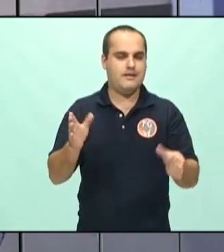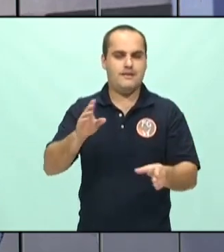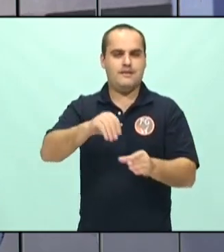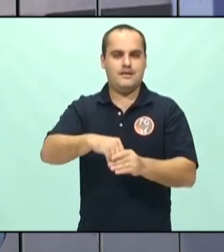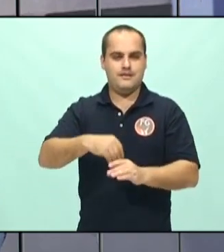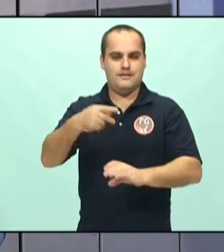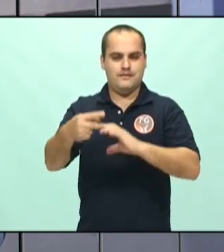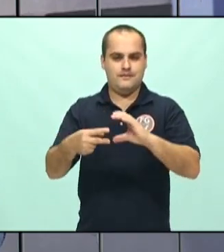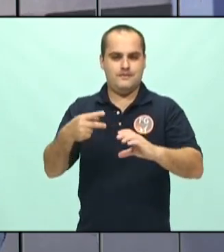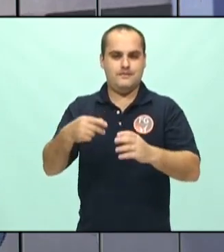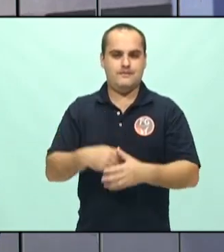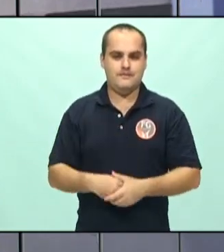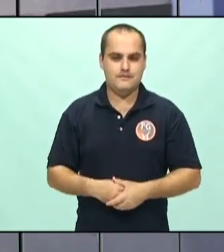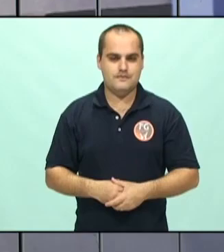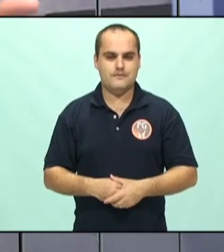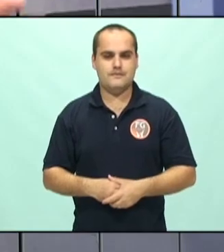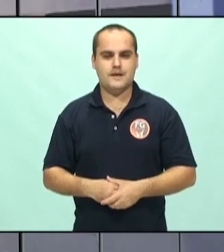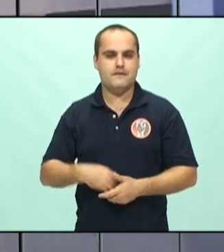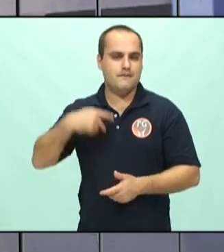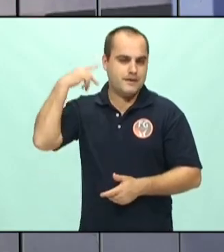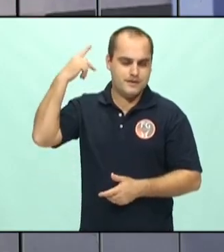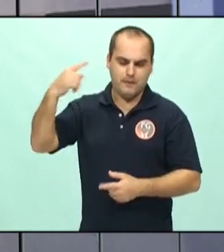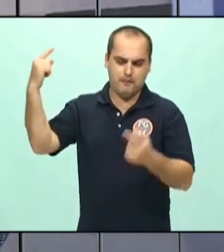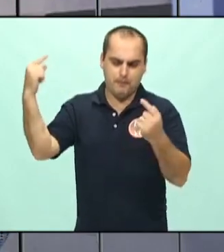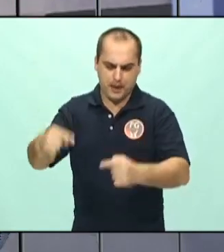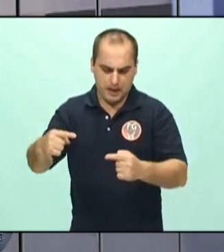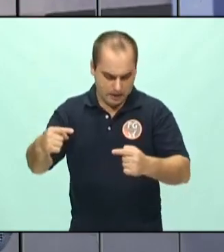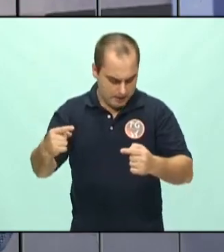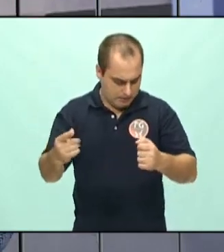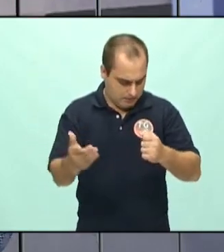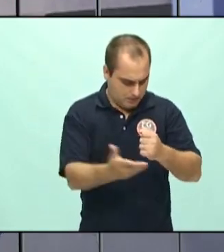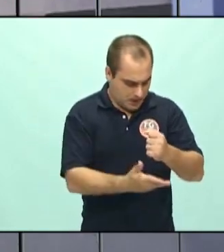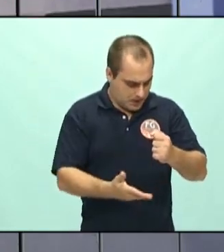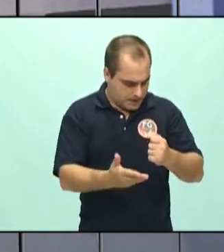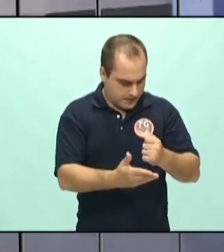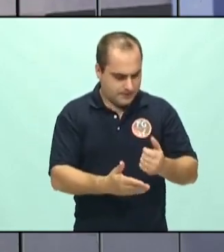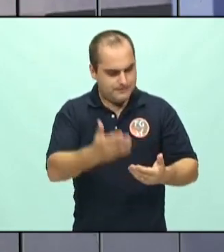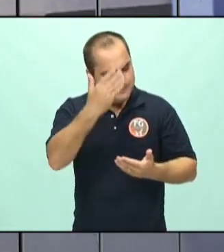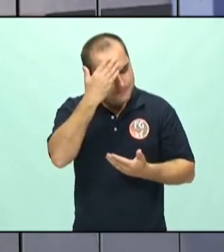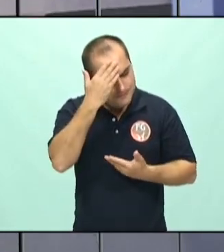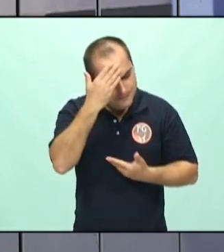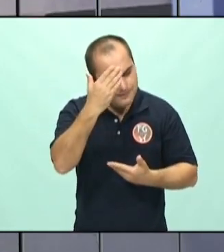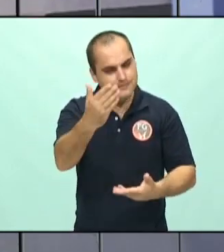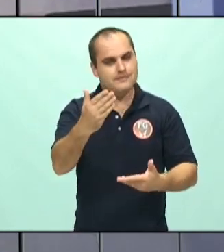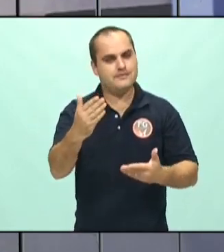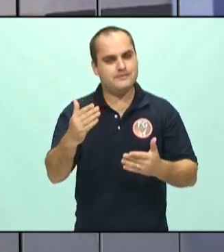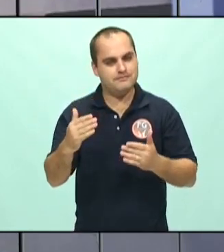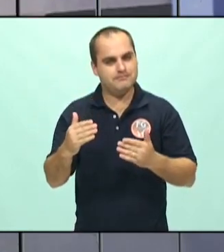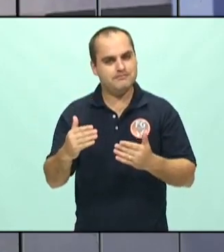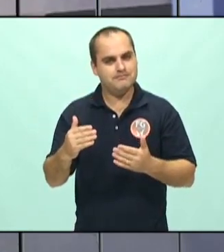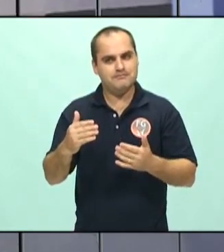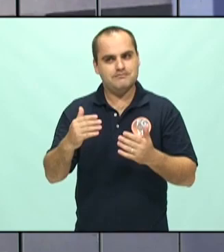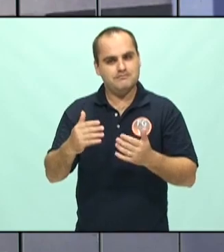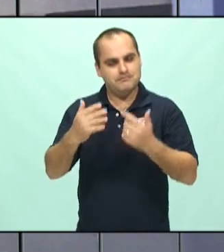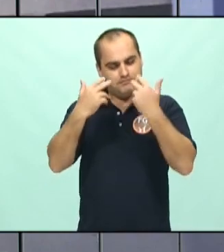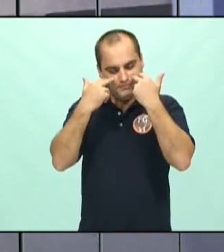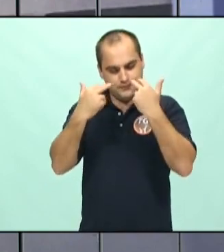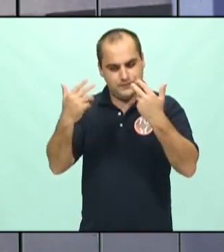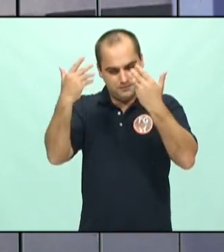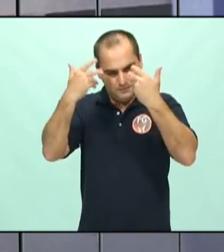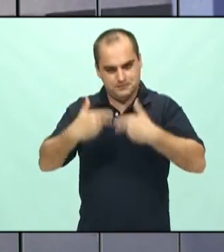todos os vereadores posição situação muito obrigado pela atenção que tornando pro vereador